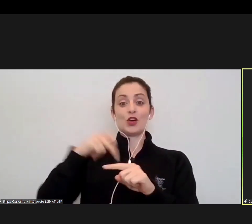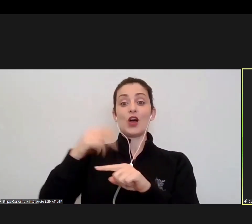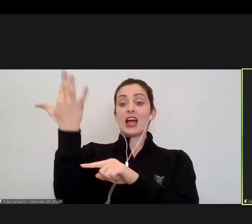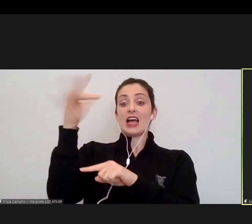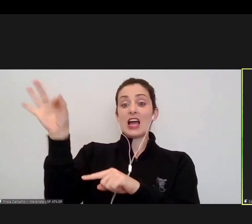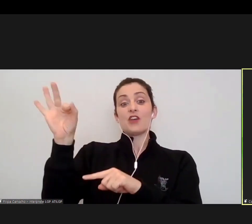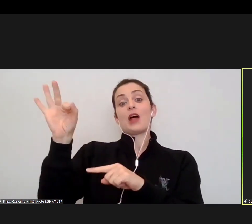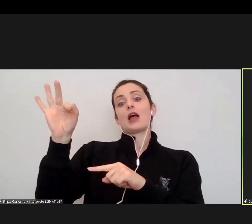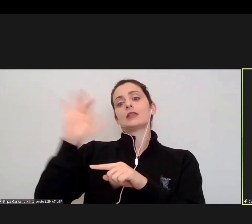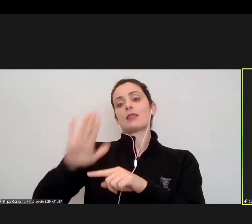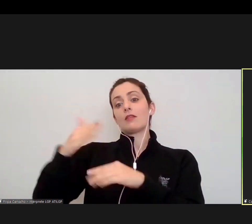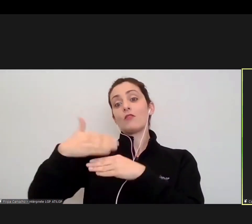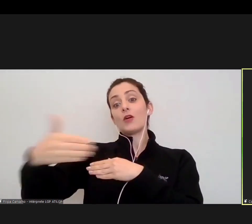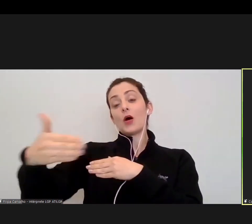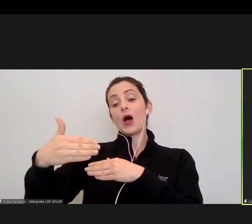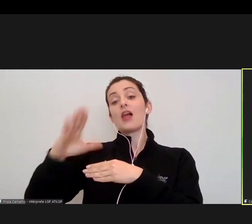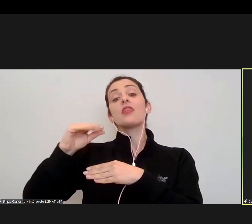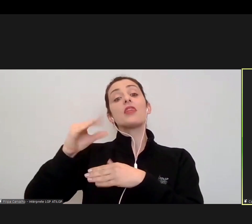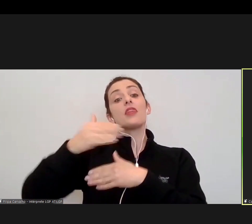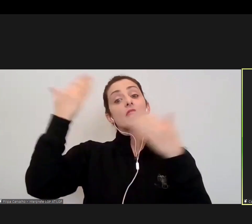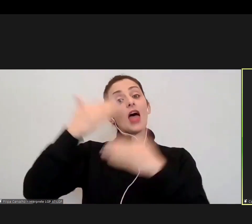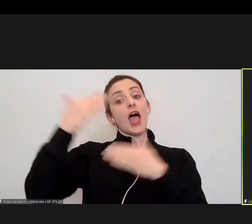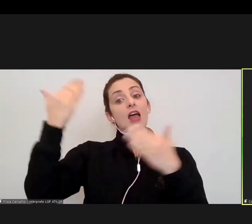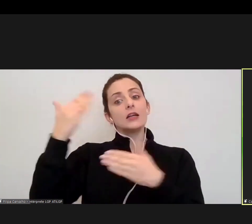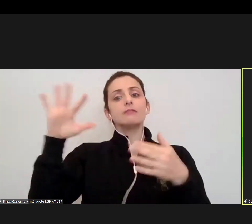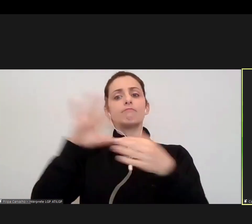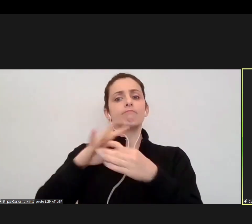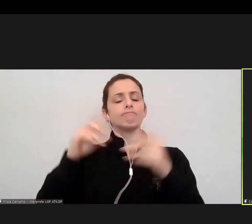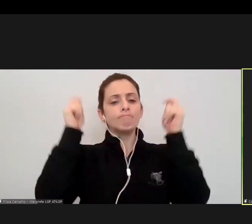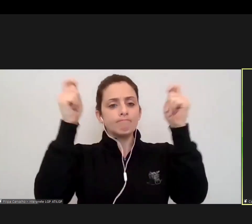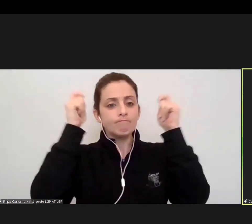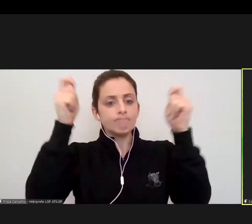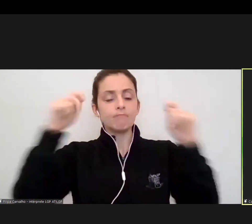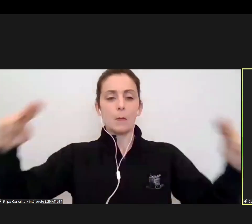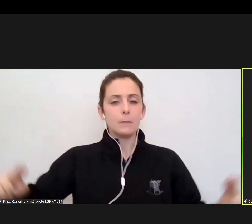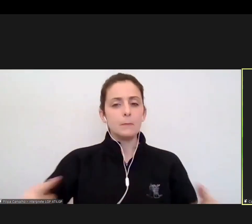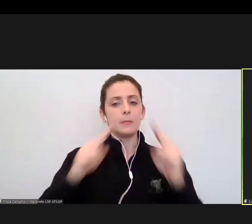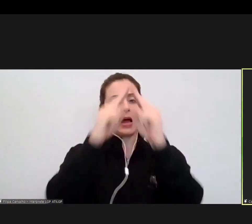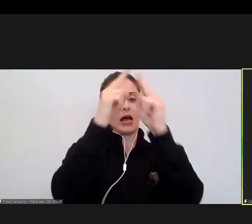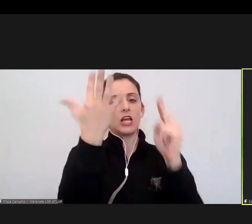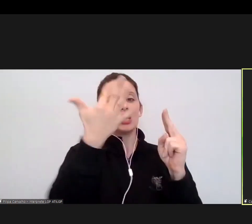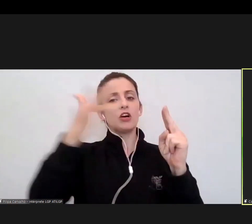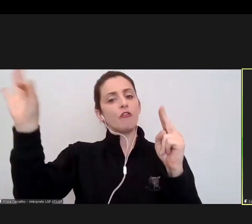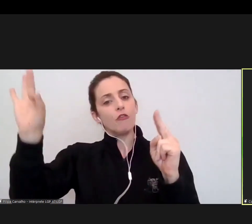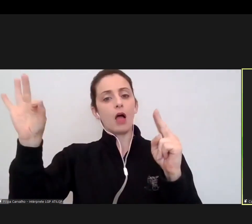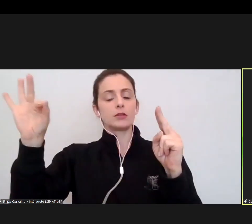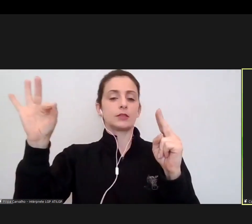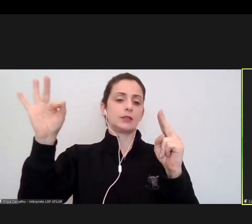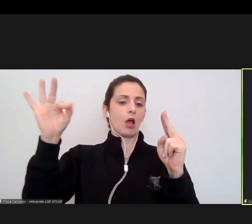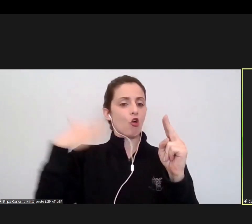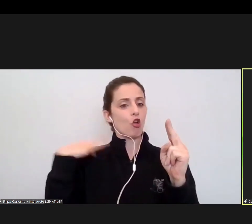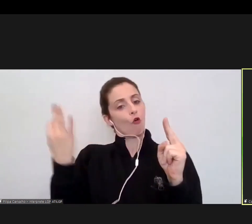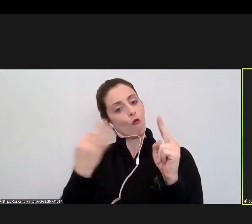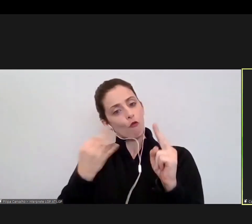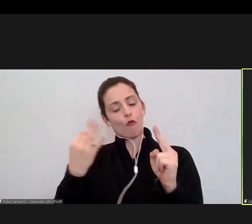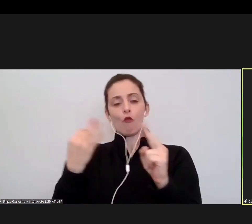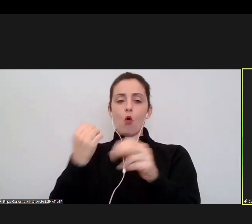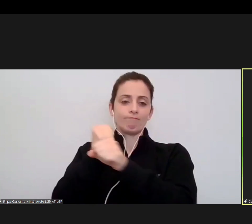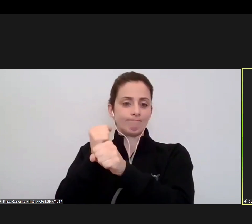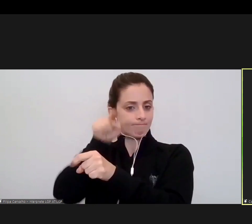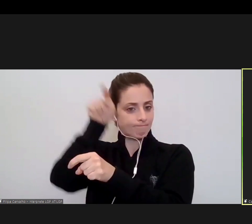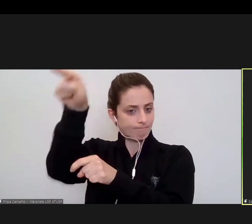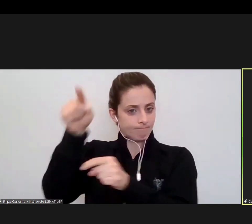uma semana, durante 10 dias a acompanhar os protestos em Paris e um pouco por toda a França, no fundo, na sequência desta questão